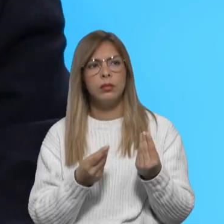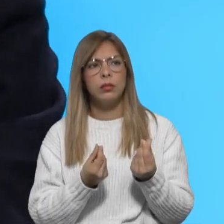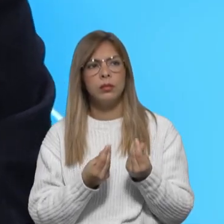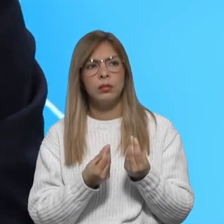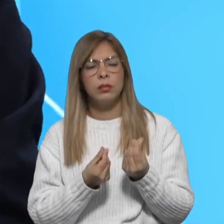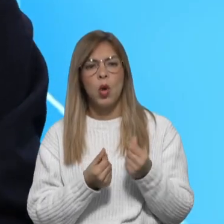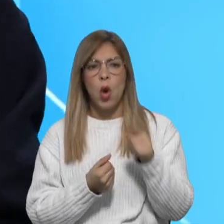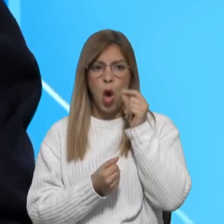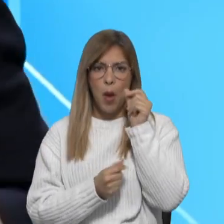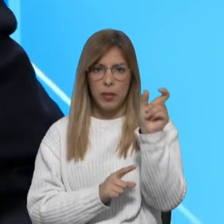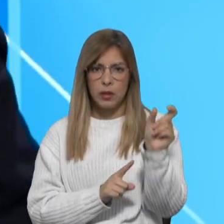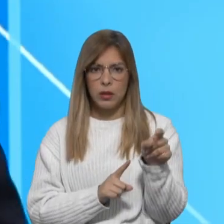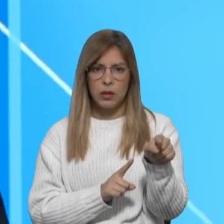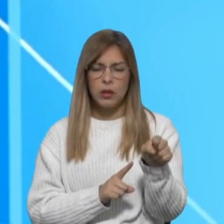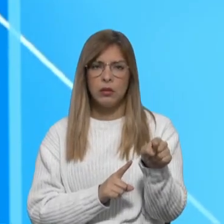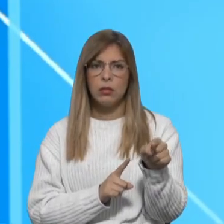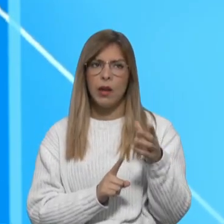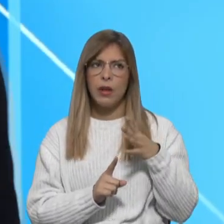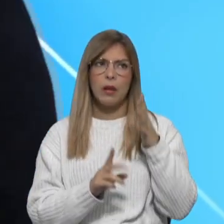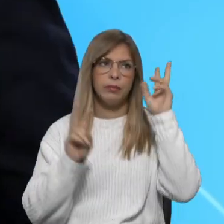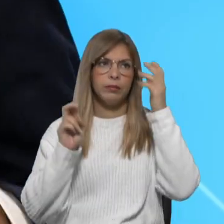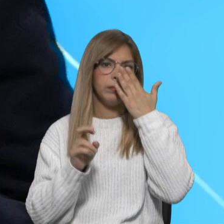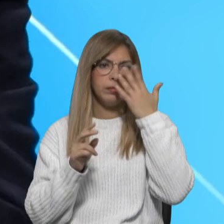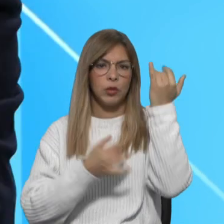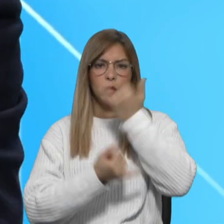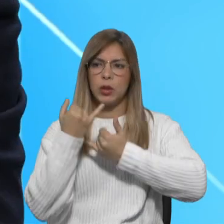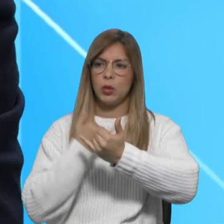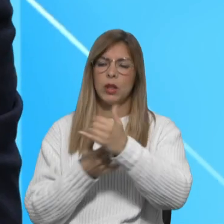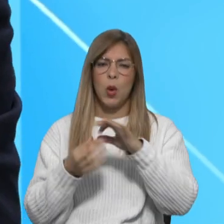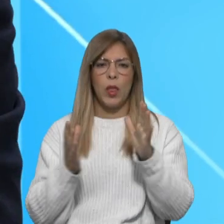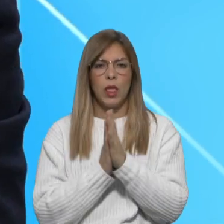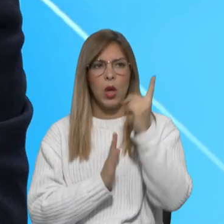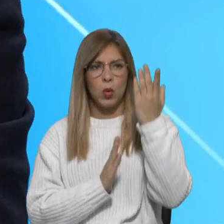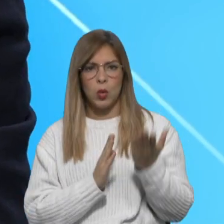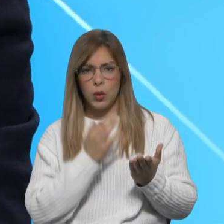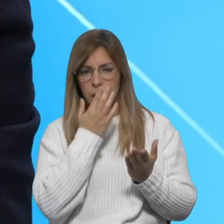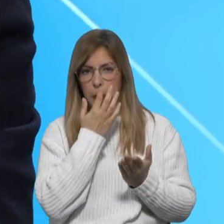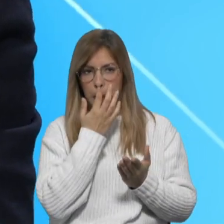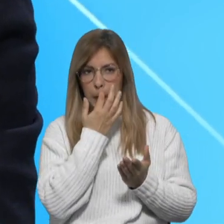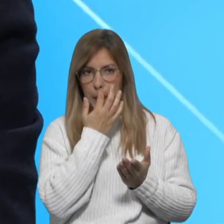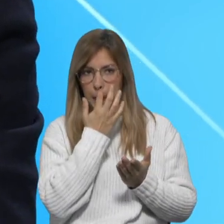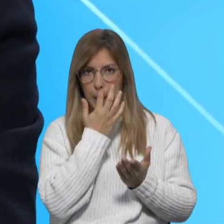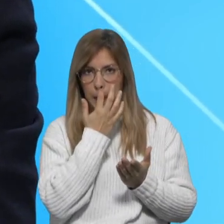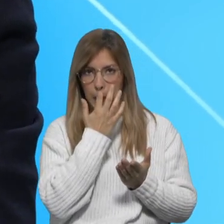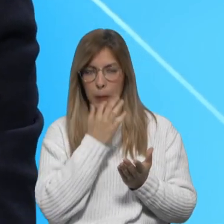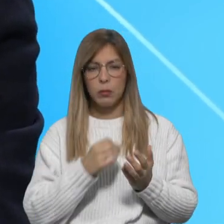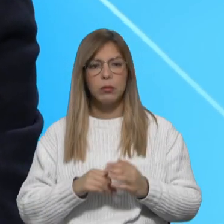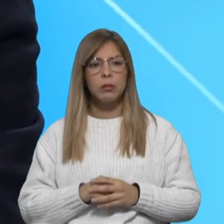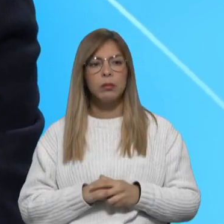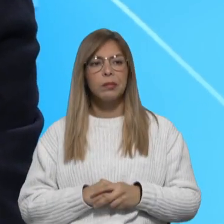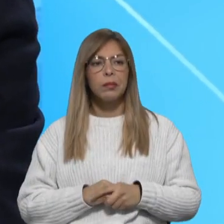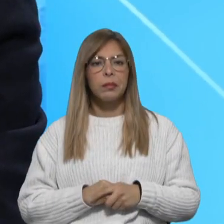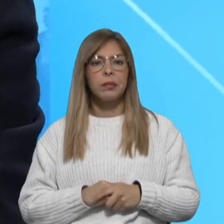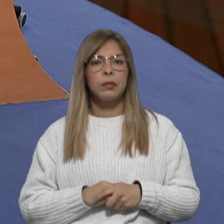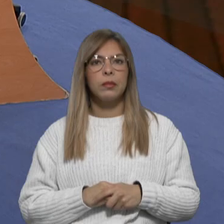que o homem se queira substituir a Deus, queira tornar-se criador em vez de ser criatura. Acha que isto está em causa, Carlos